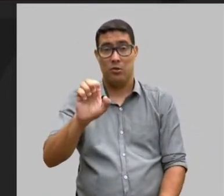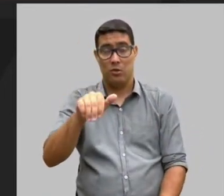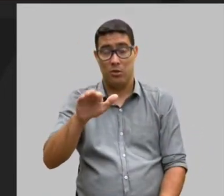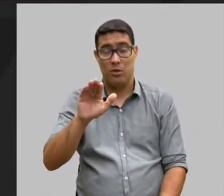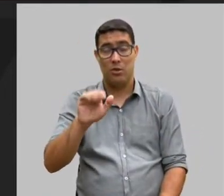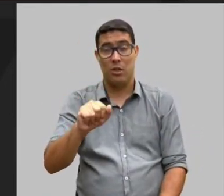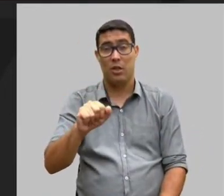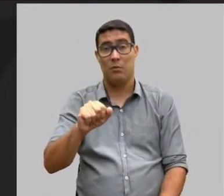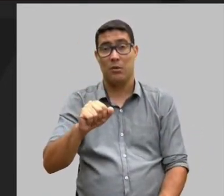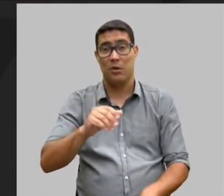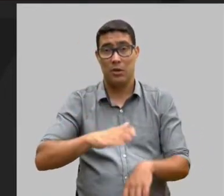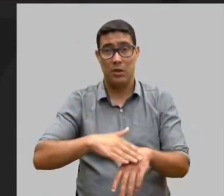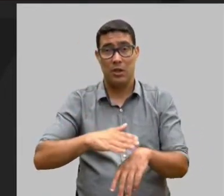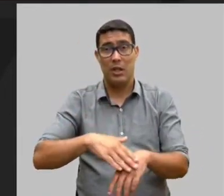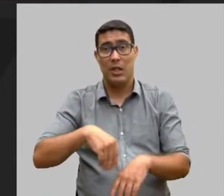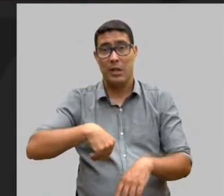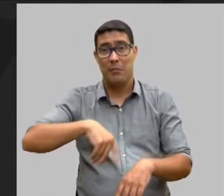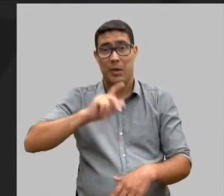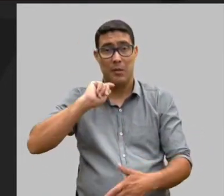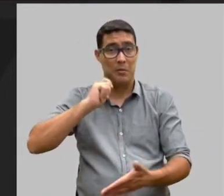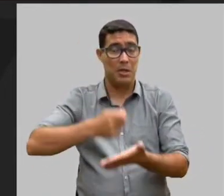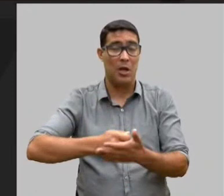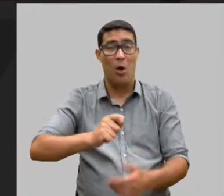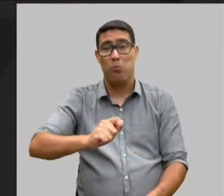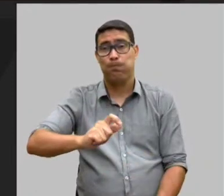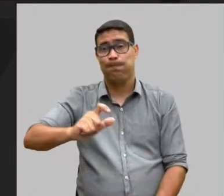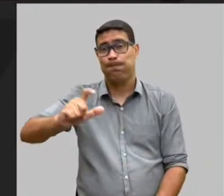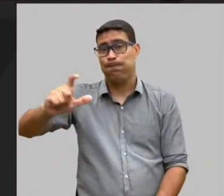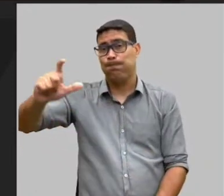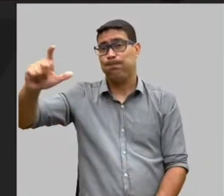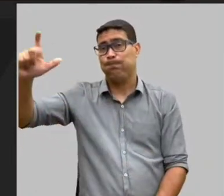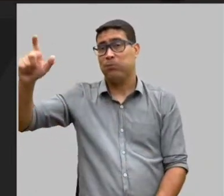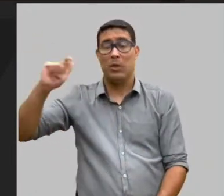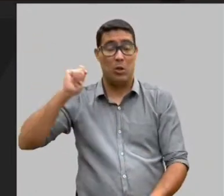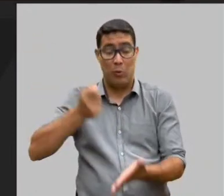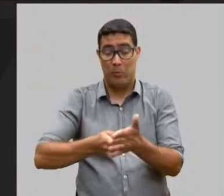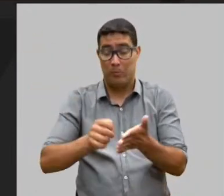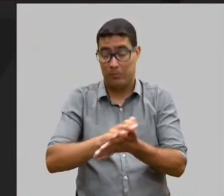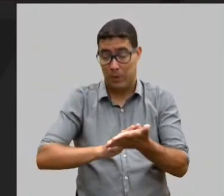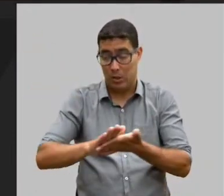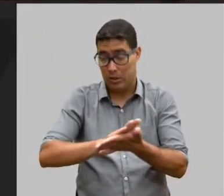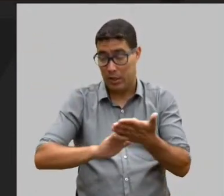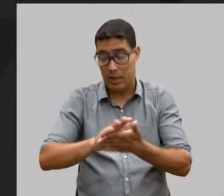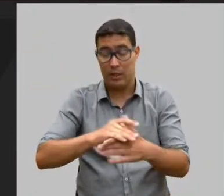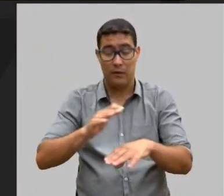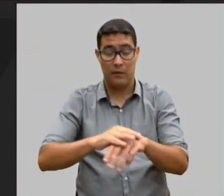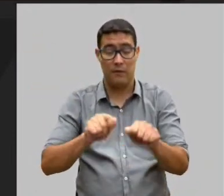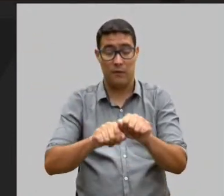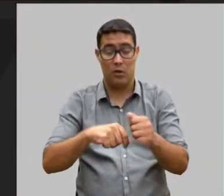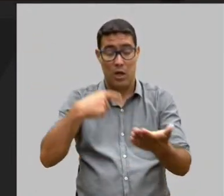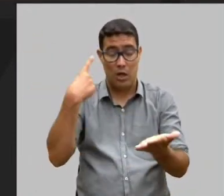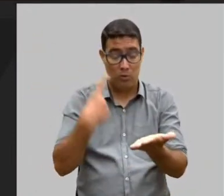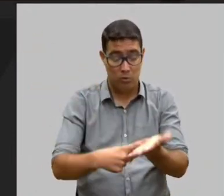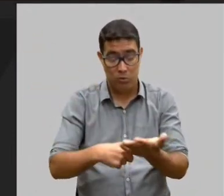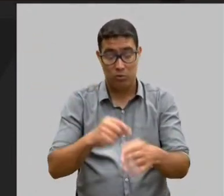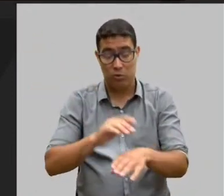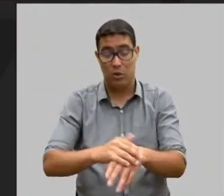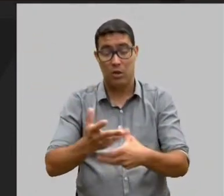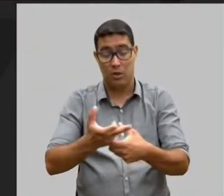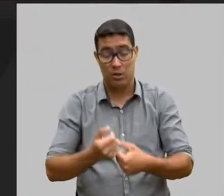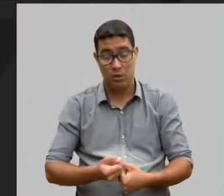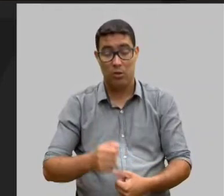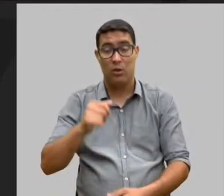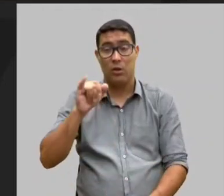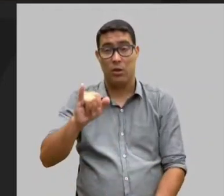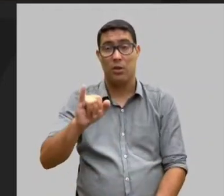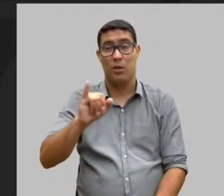é uma disparada da disparada porque não pagou praticamente nada a não ser quando fez o acordo aí assinou assinou adesão ao ao rrf que